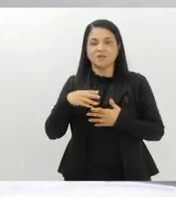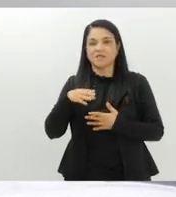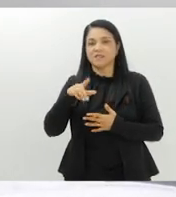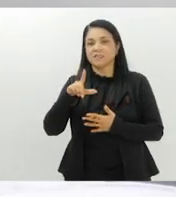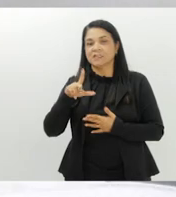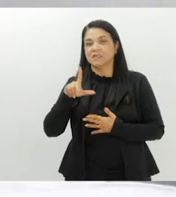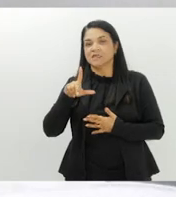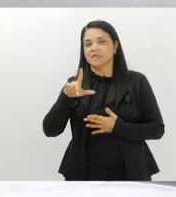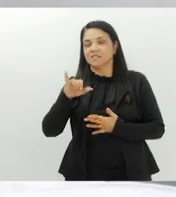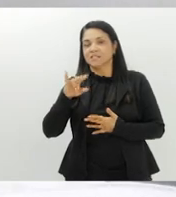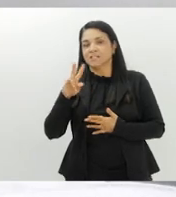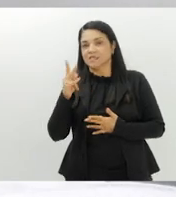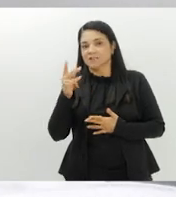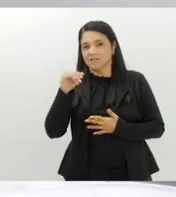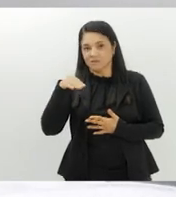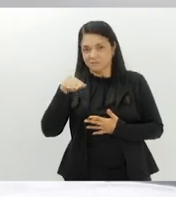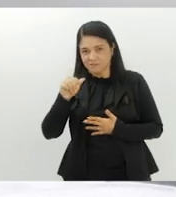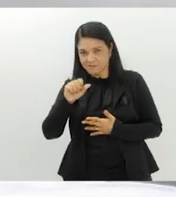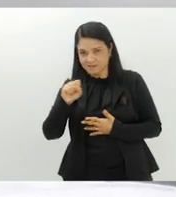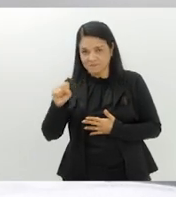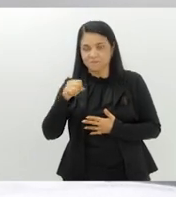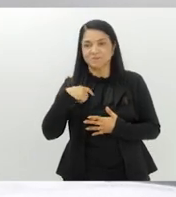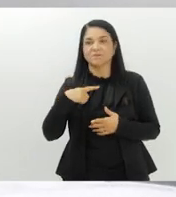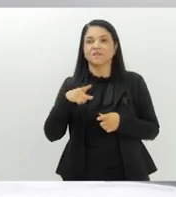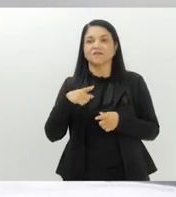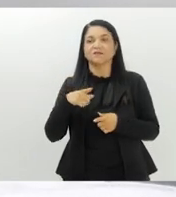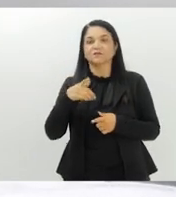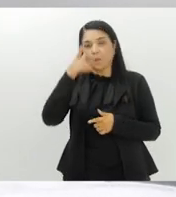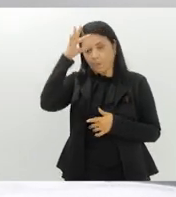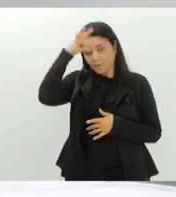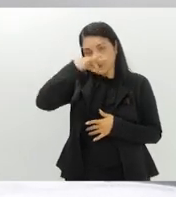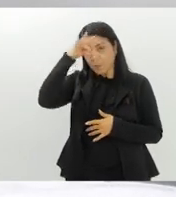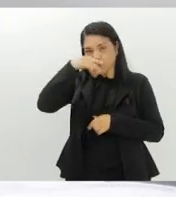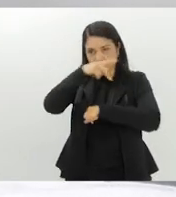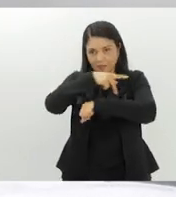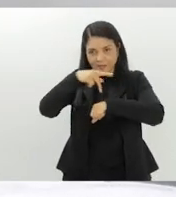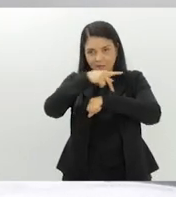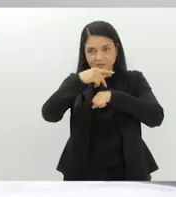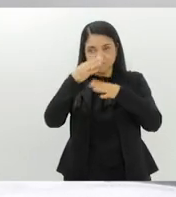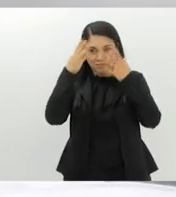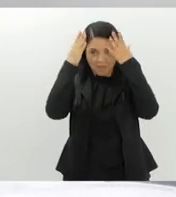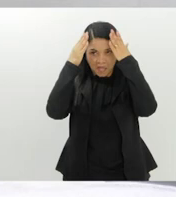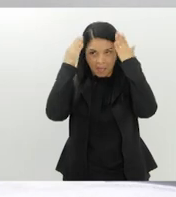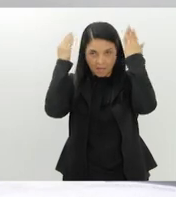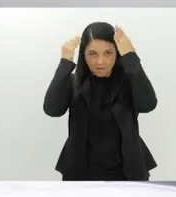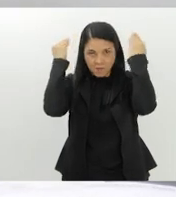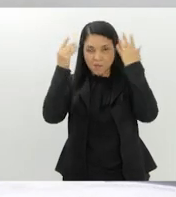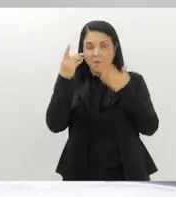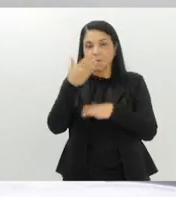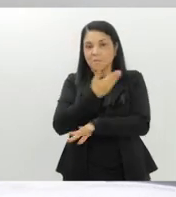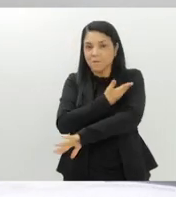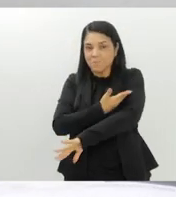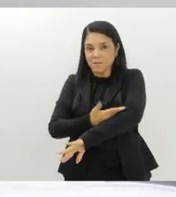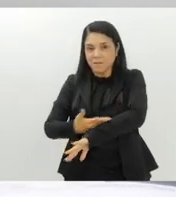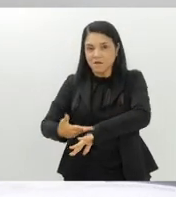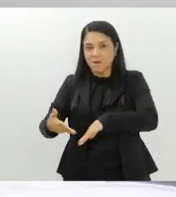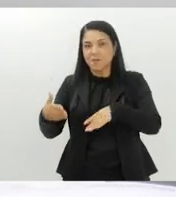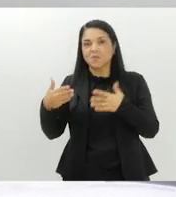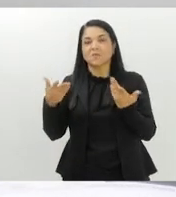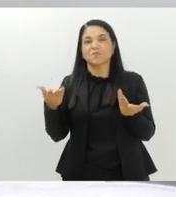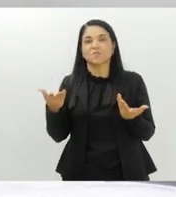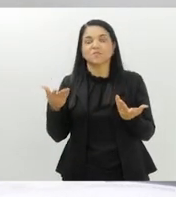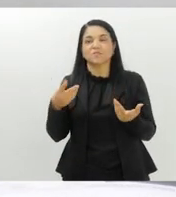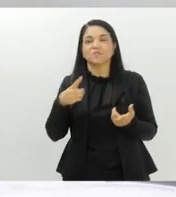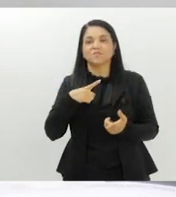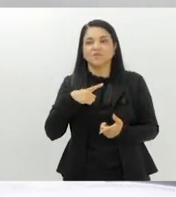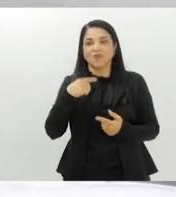Peru, também branco e preto. Tenho os poucos cabelos que me restam, estão brancos, prateados, e